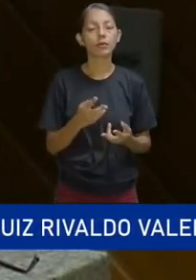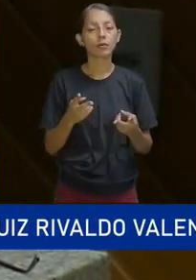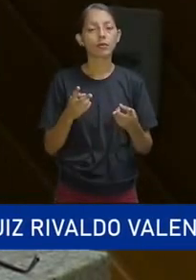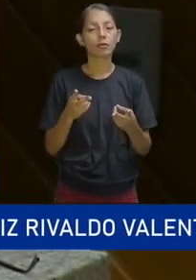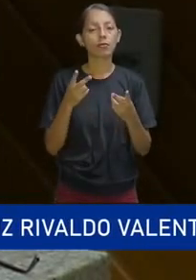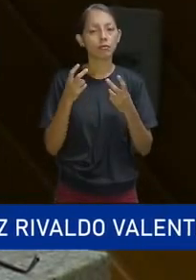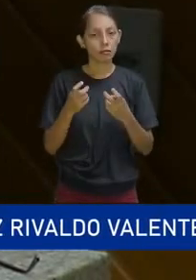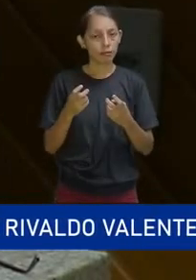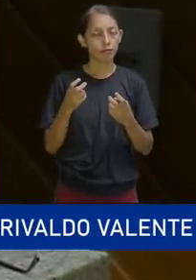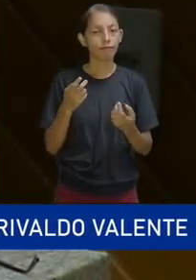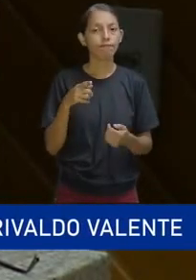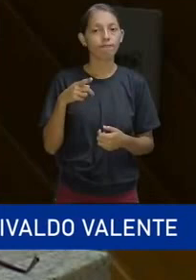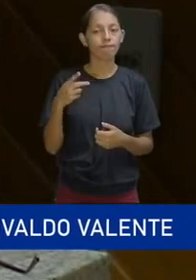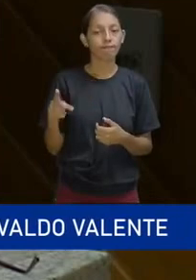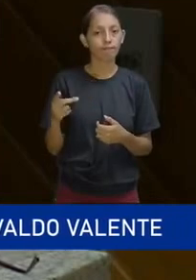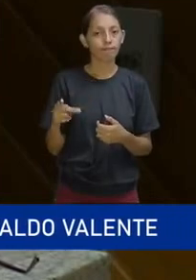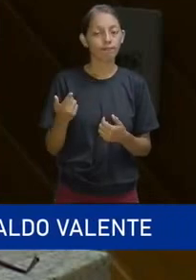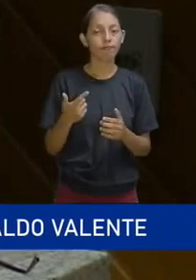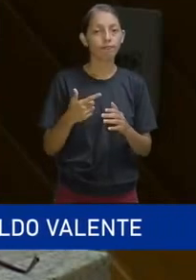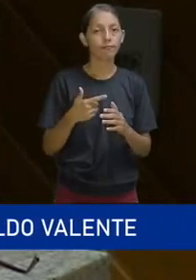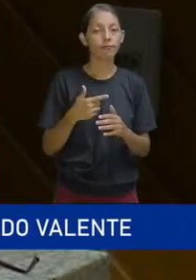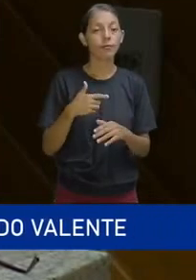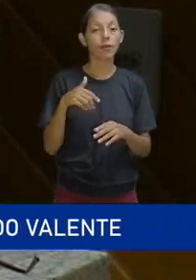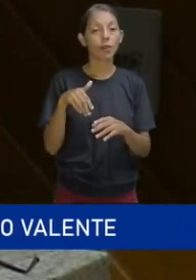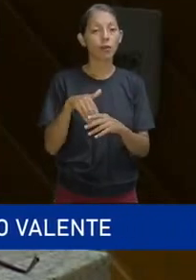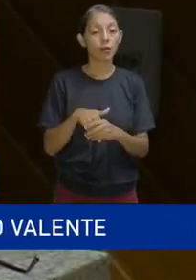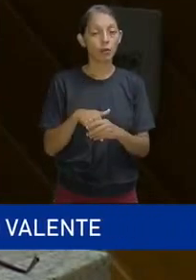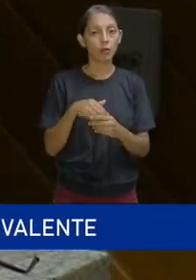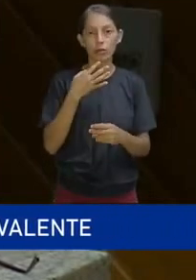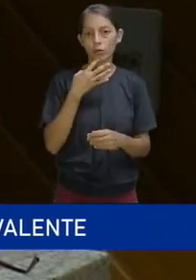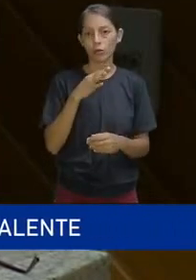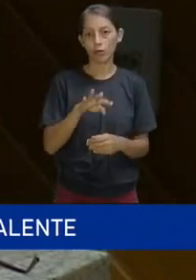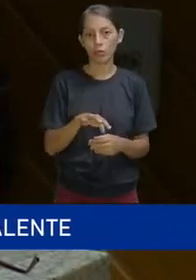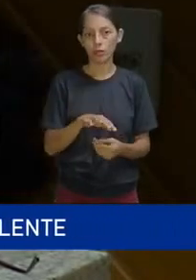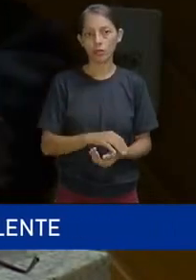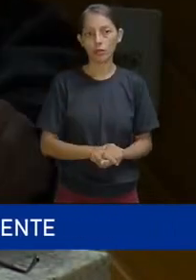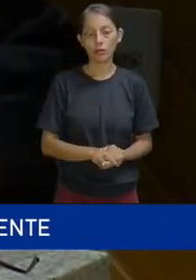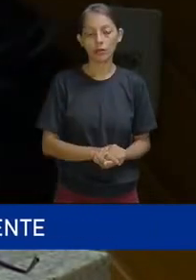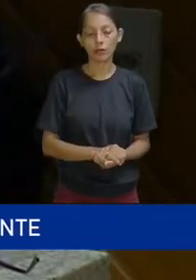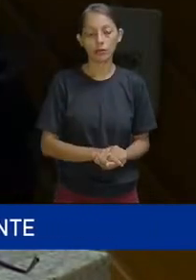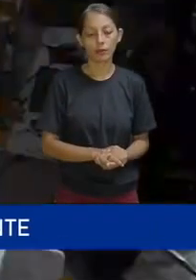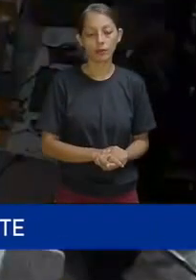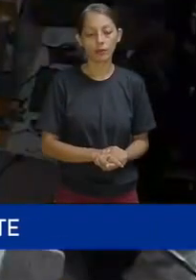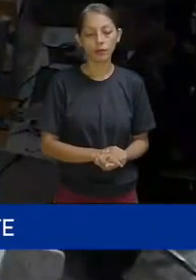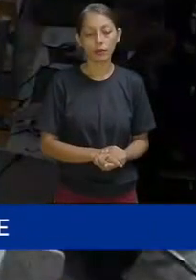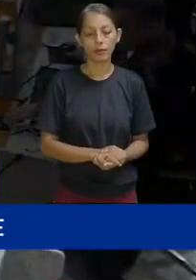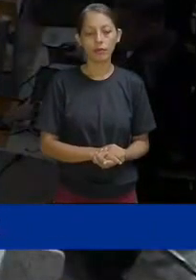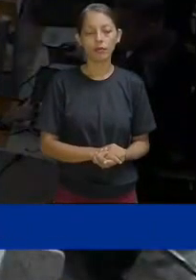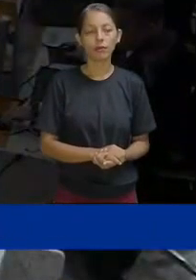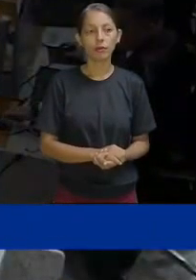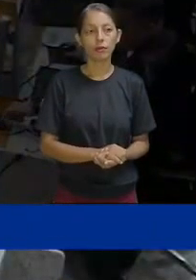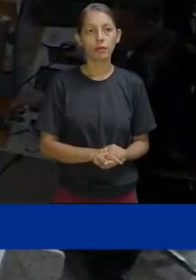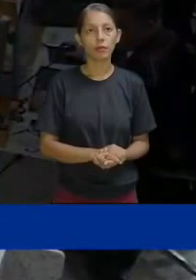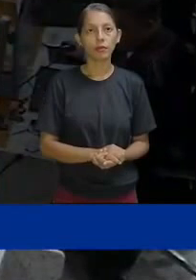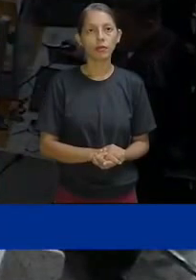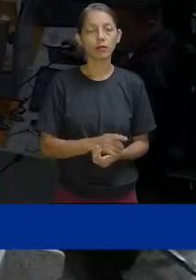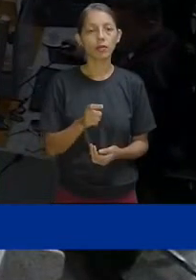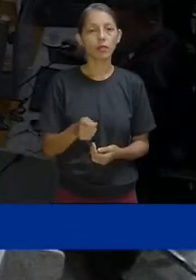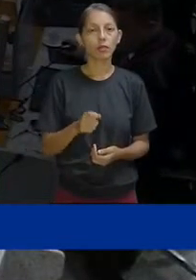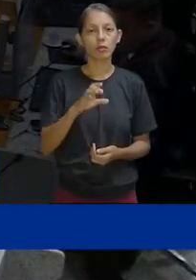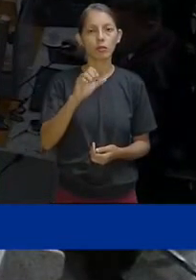a inadequação da via eleita, voto pelo não conhecimento do presente agravo. É como voto, senhor presidente. Vota juiz Carmo